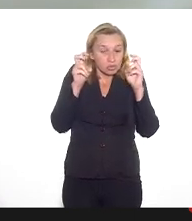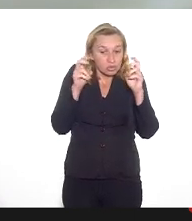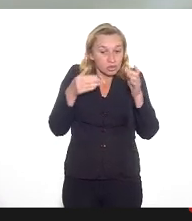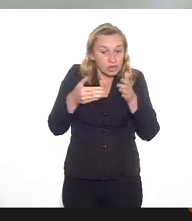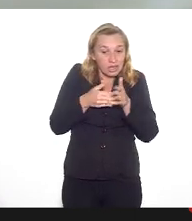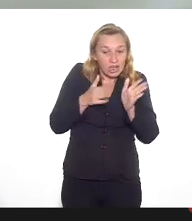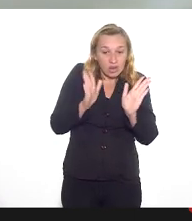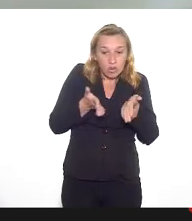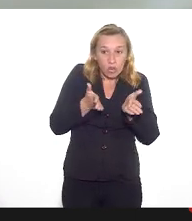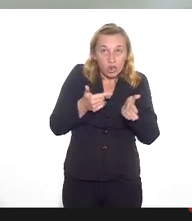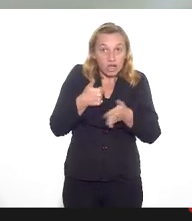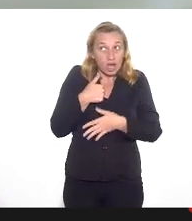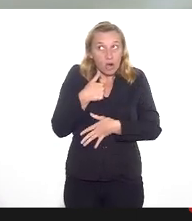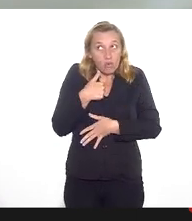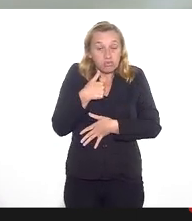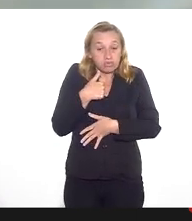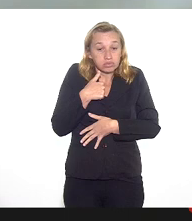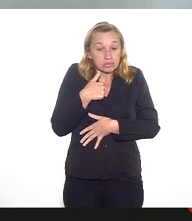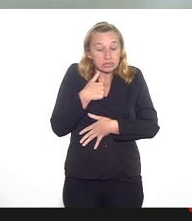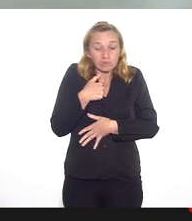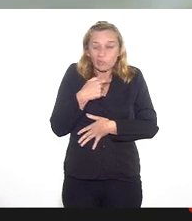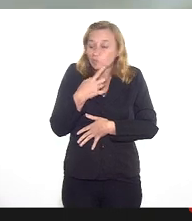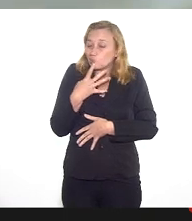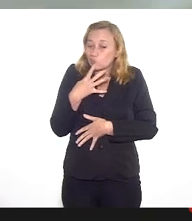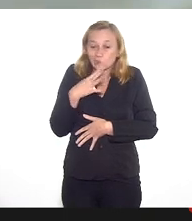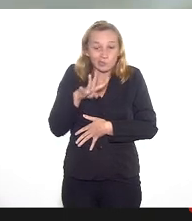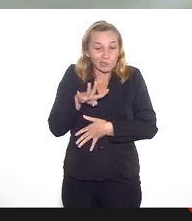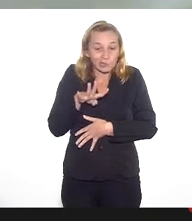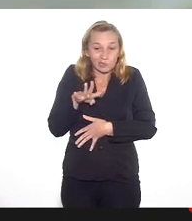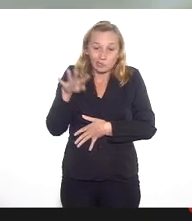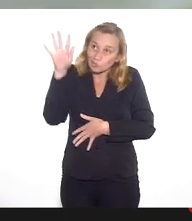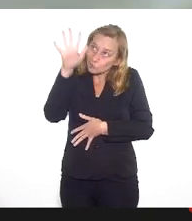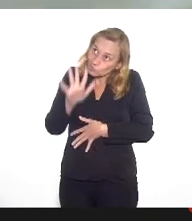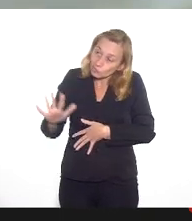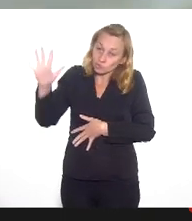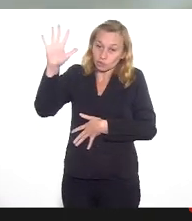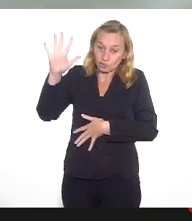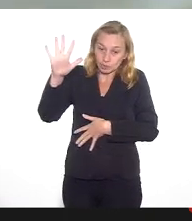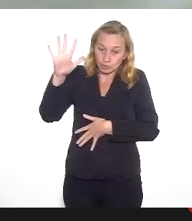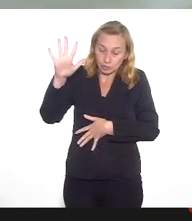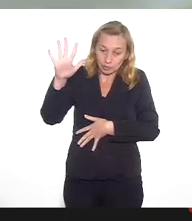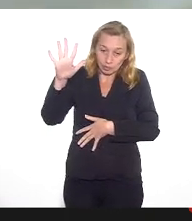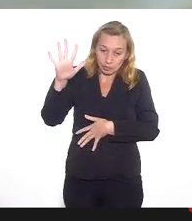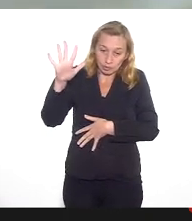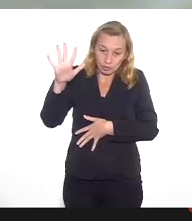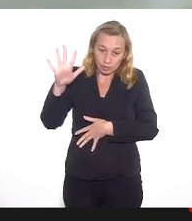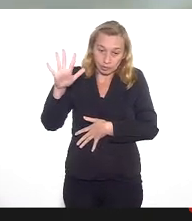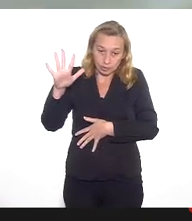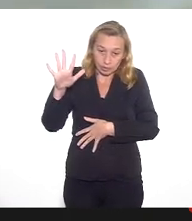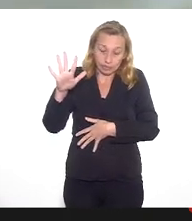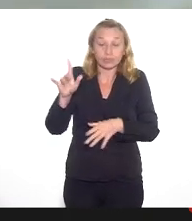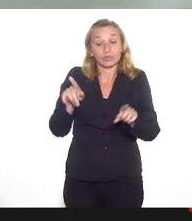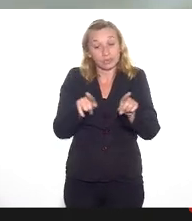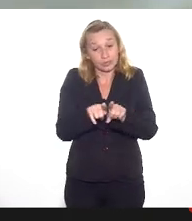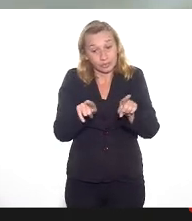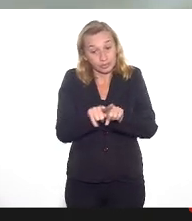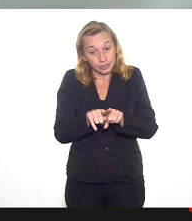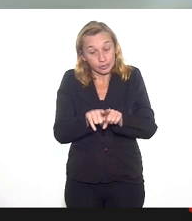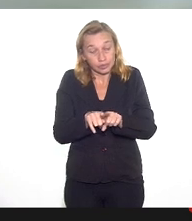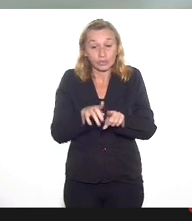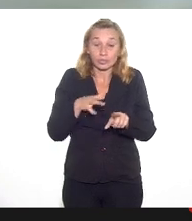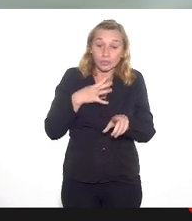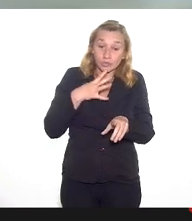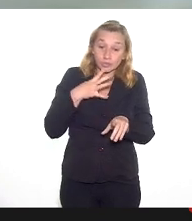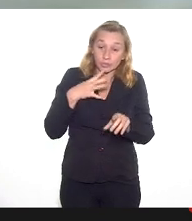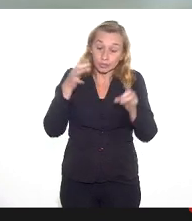eu considerava de desconhecimento geral. E até de conhecimento